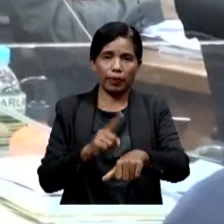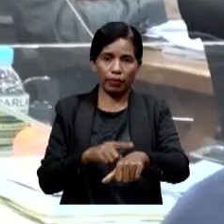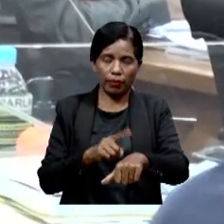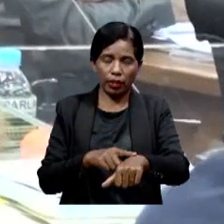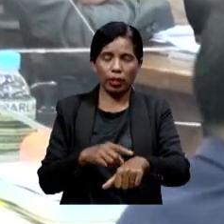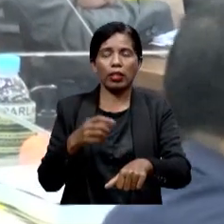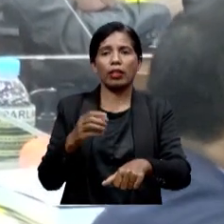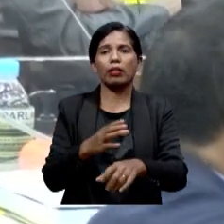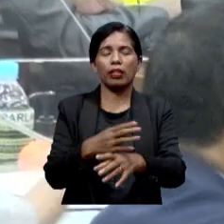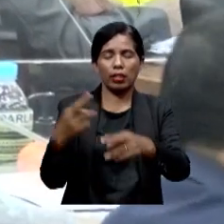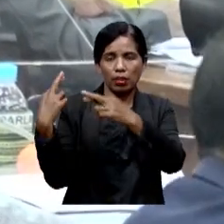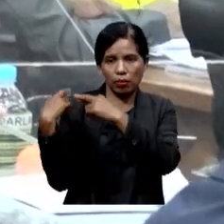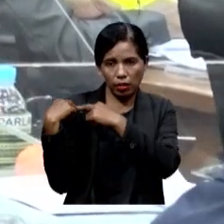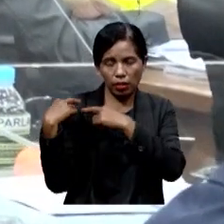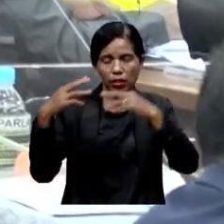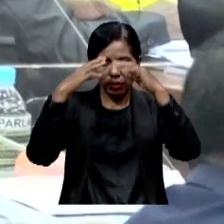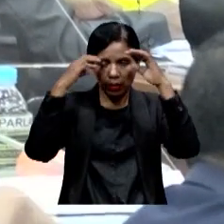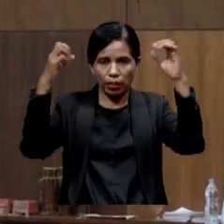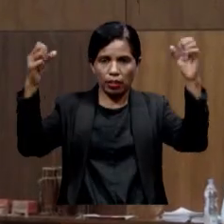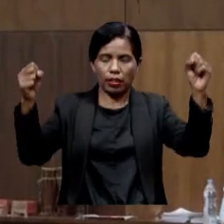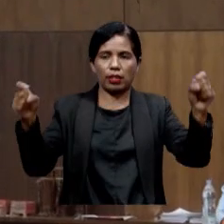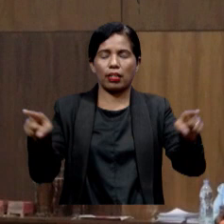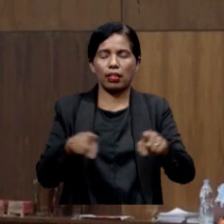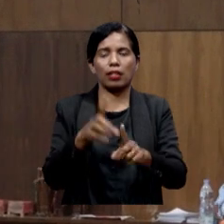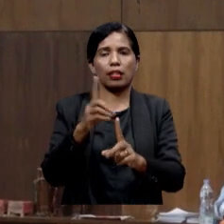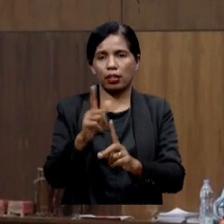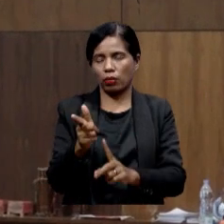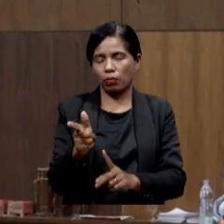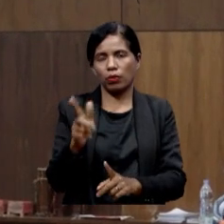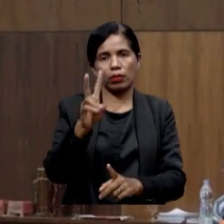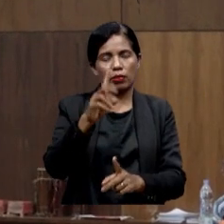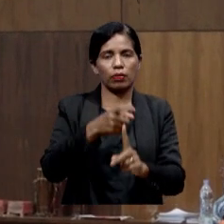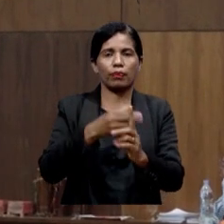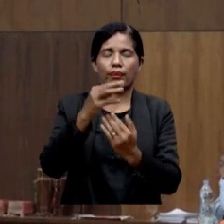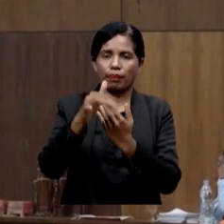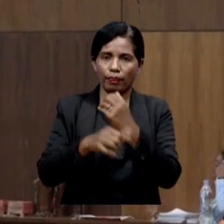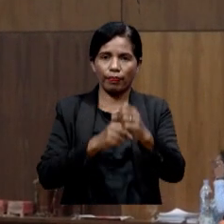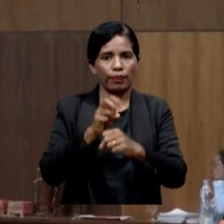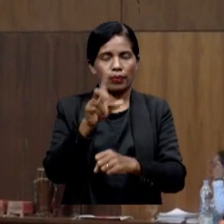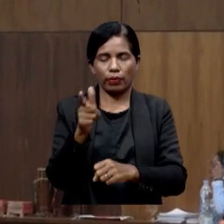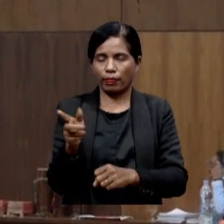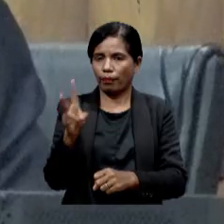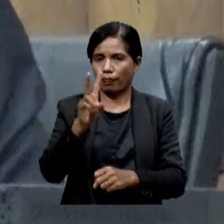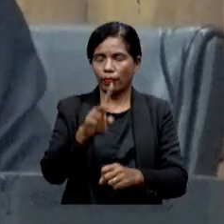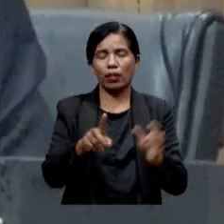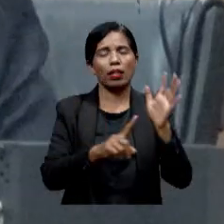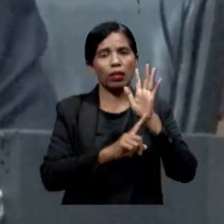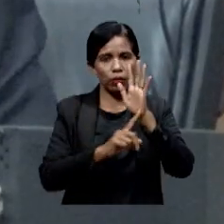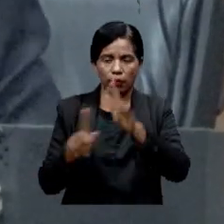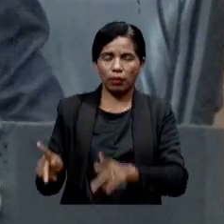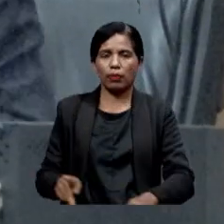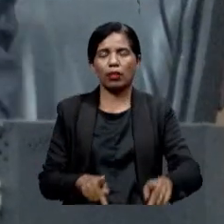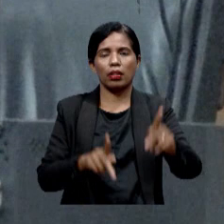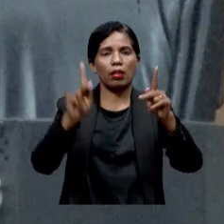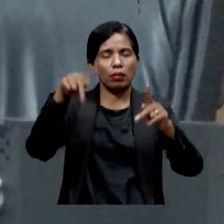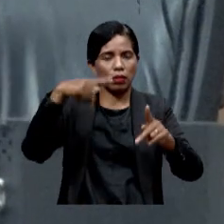Afonsimo Poste e Loron Ronalo Fulan Maio, Tinan Rion Rua, Ronalo Rasing Rua. Situação nei, Hatuduba Público Katak,